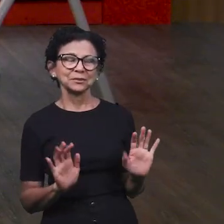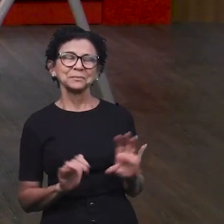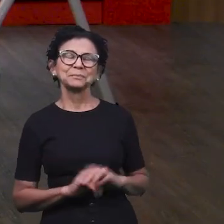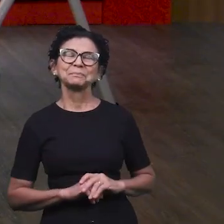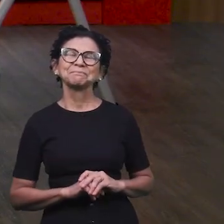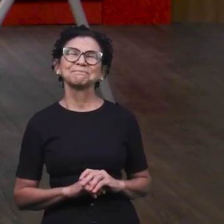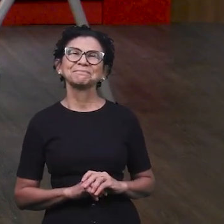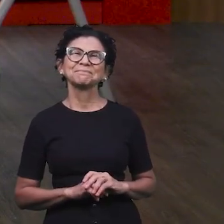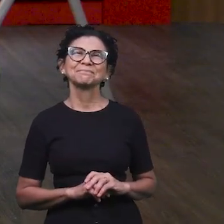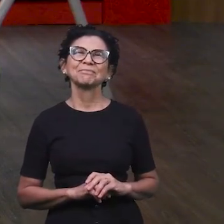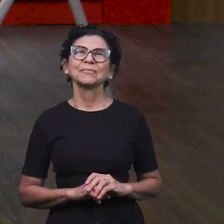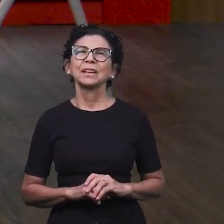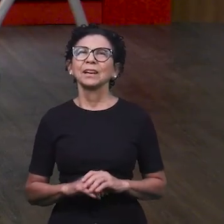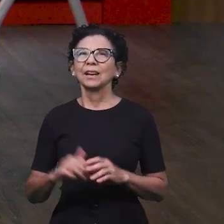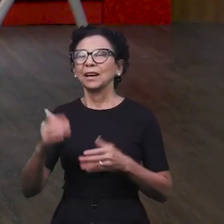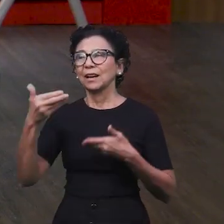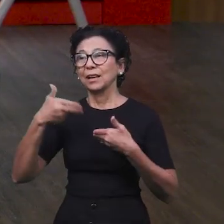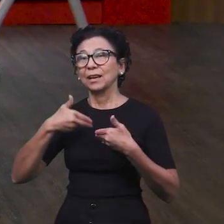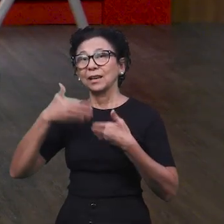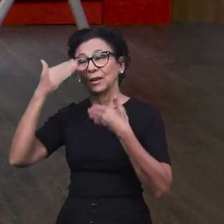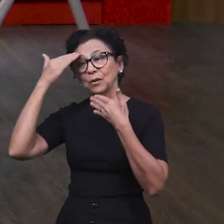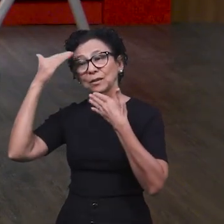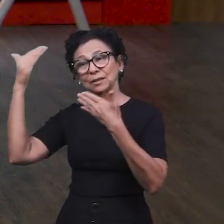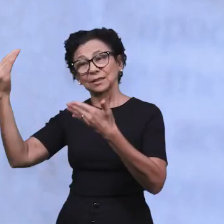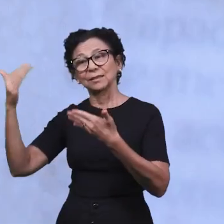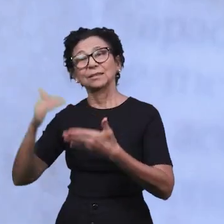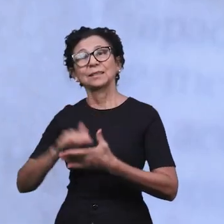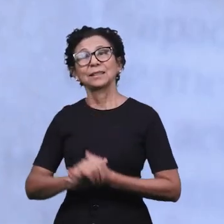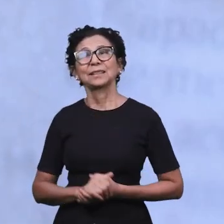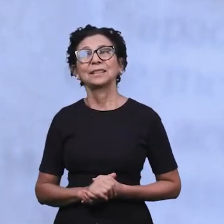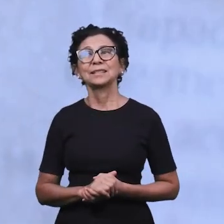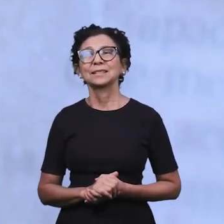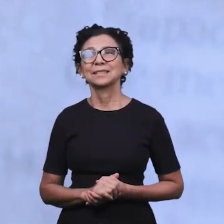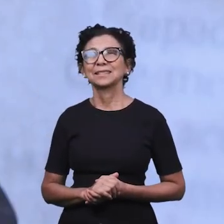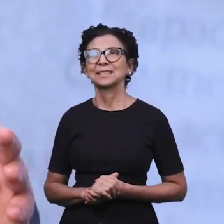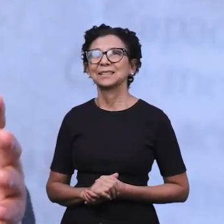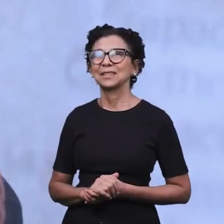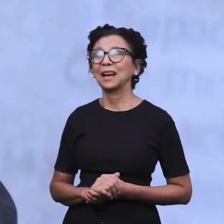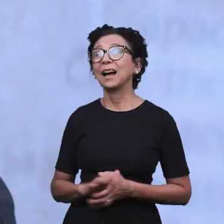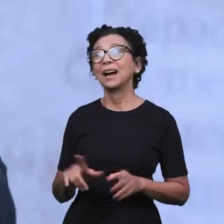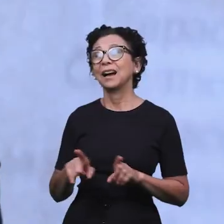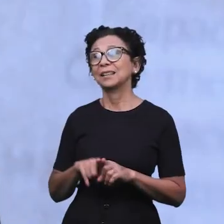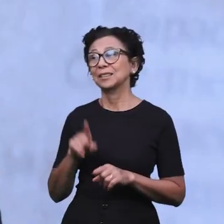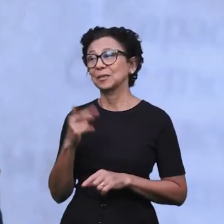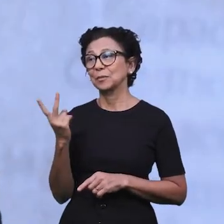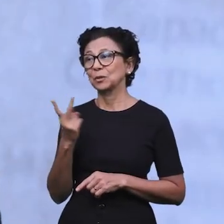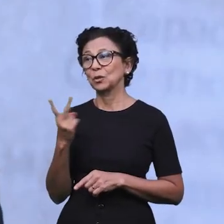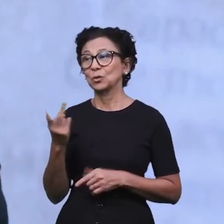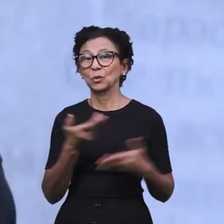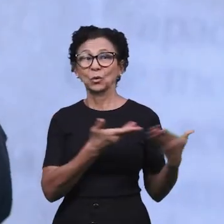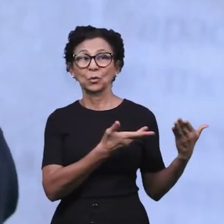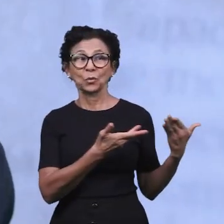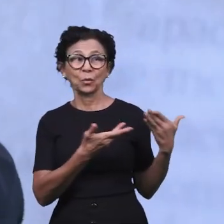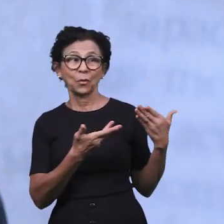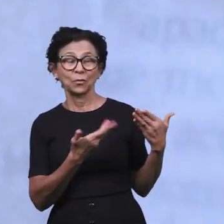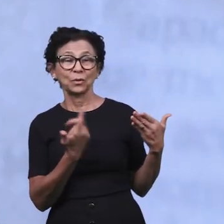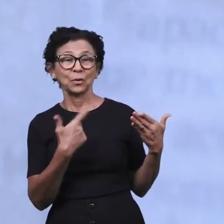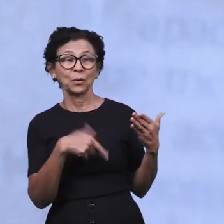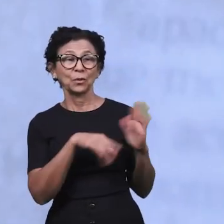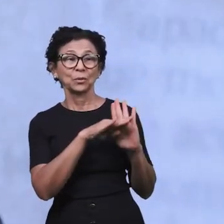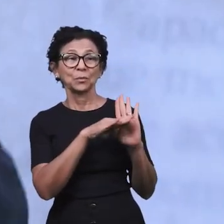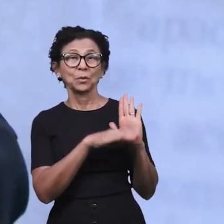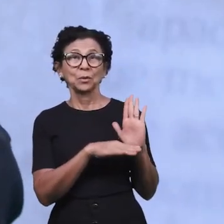vontade. Eu que agradeço de poder estar aqui. E já quero, junto com você, fazer um convite para o Pedro, para a gente gravar um